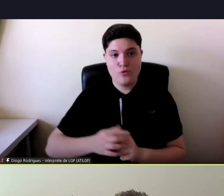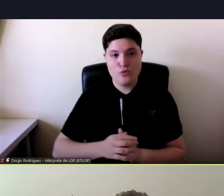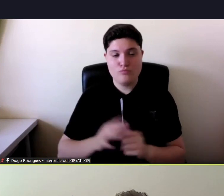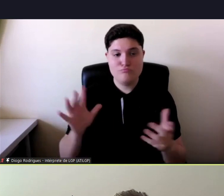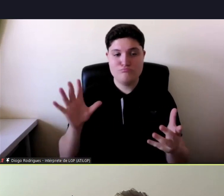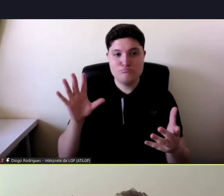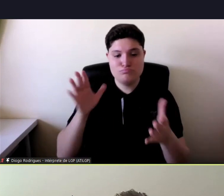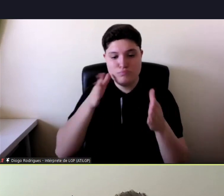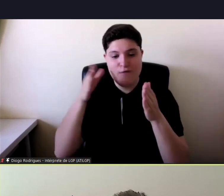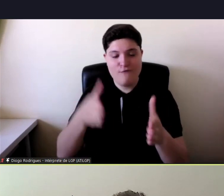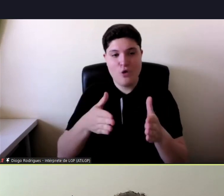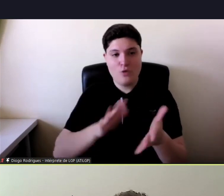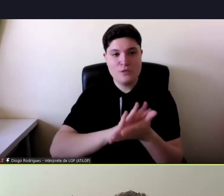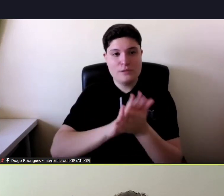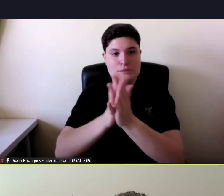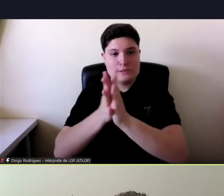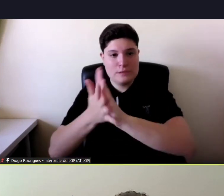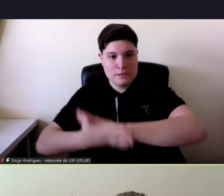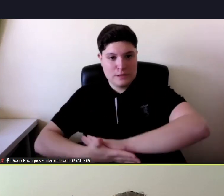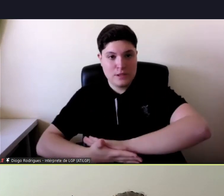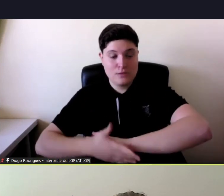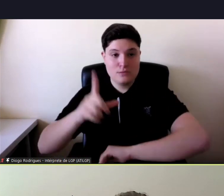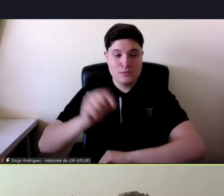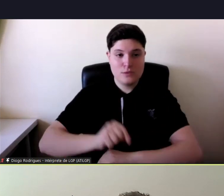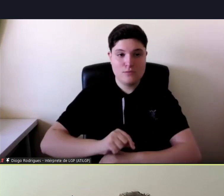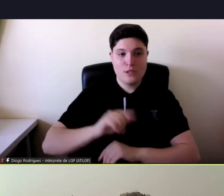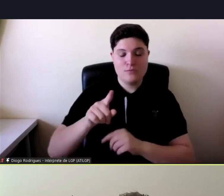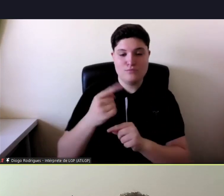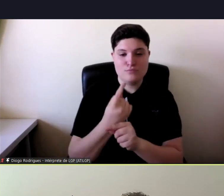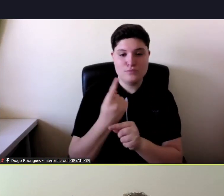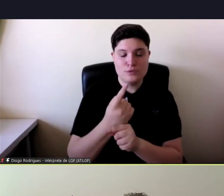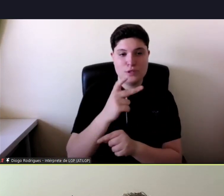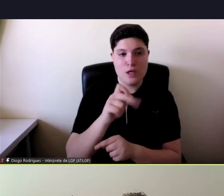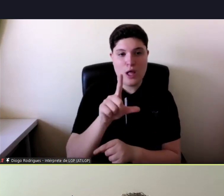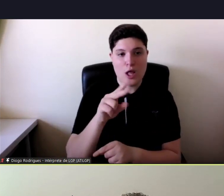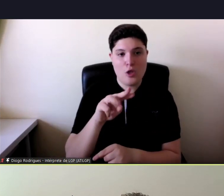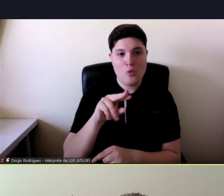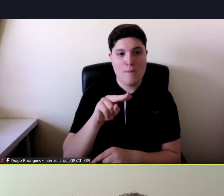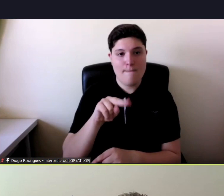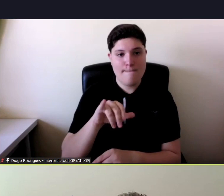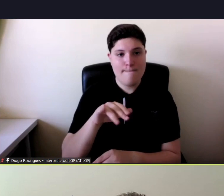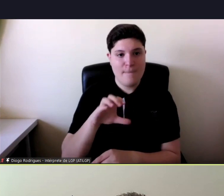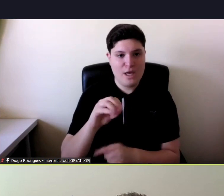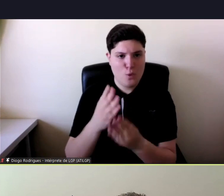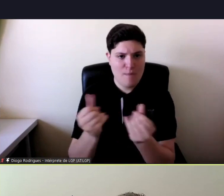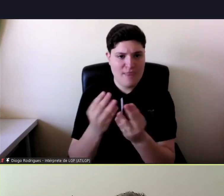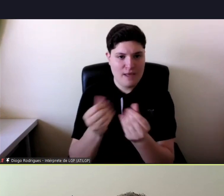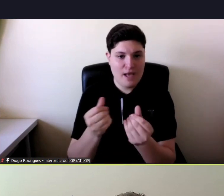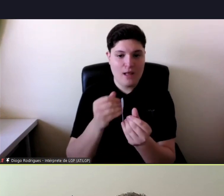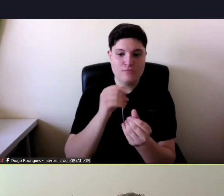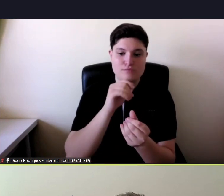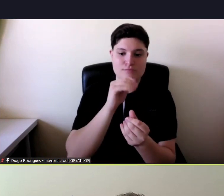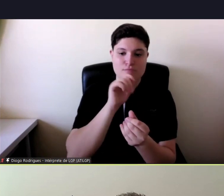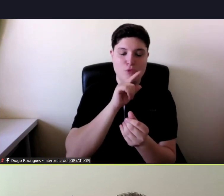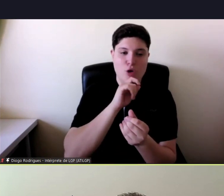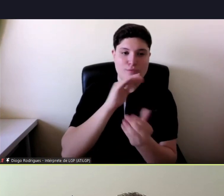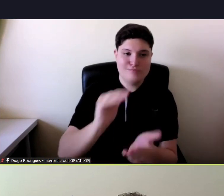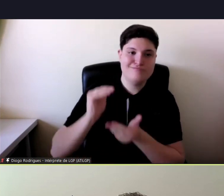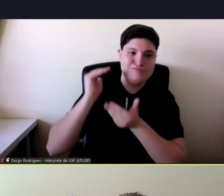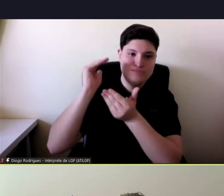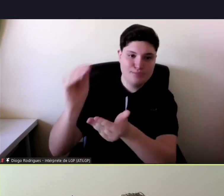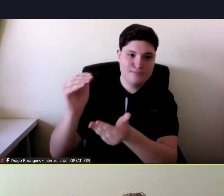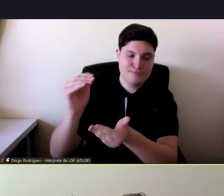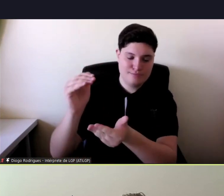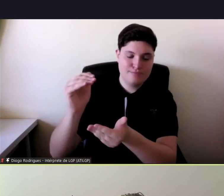agora é no outro limite, estamos acima e que está a aquecer de tal forma e que está a alterar por completo o padrão de funcionamento do sistema terrestre.